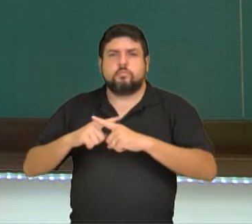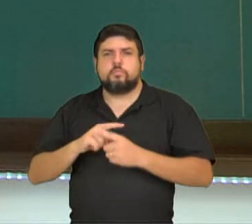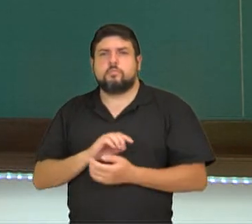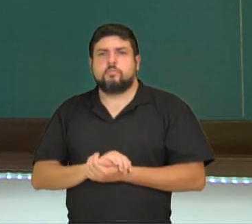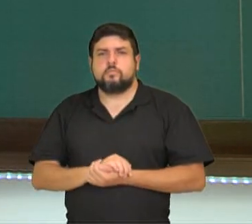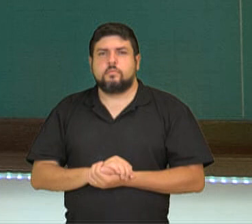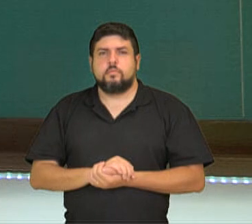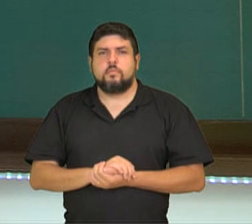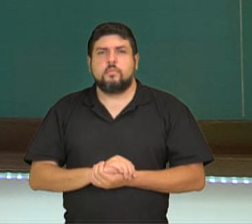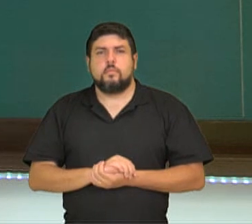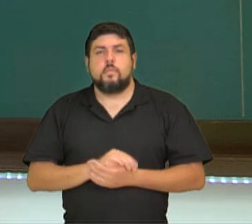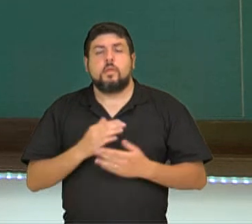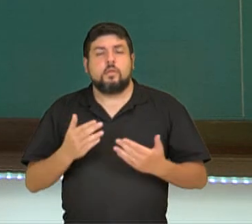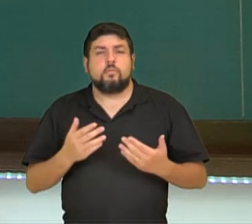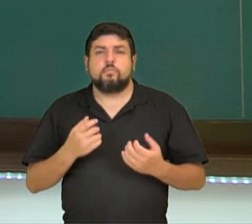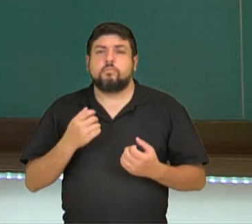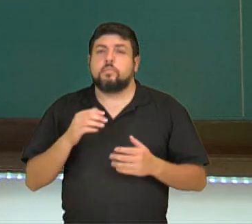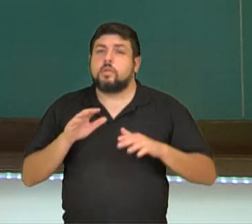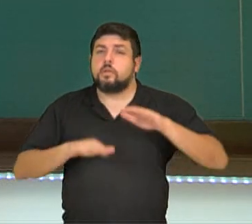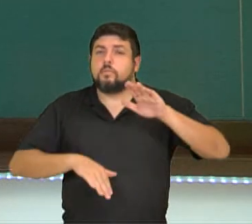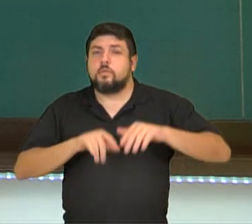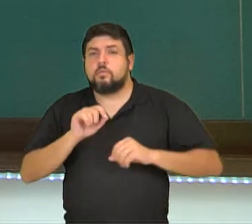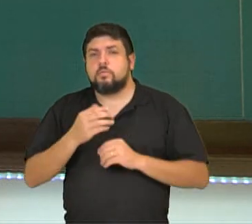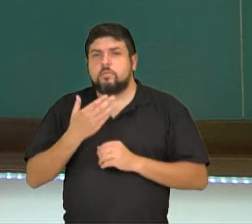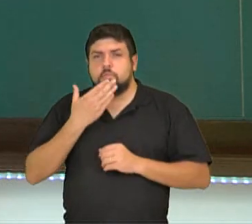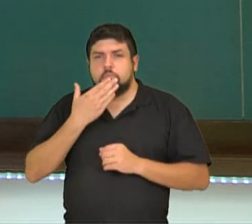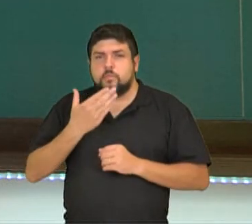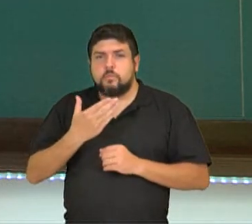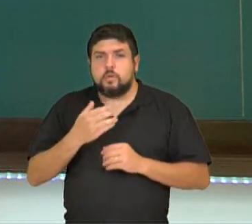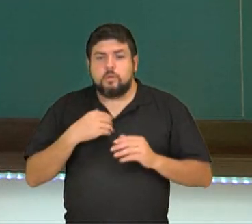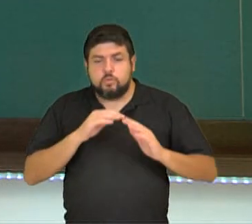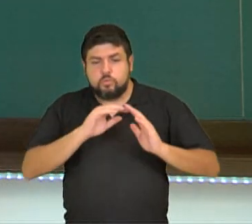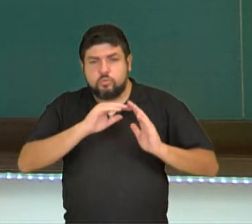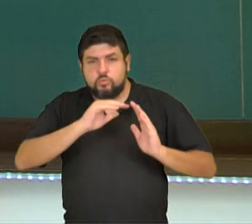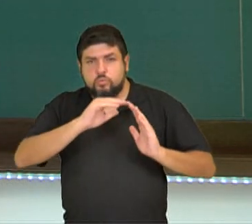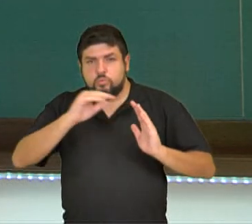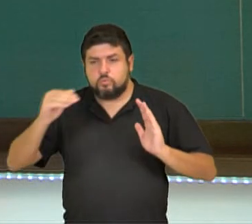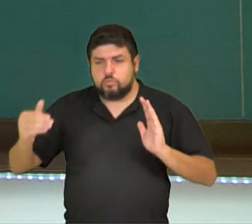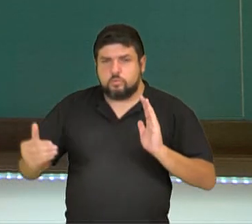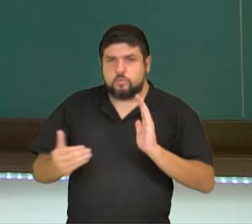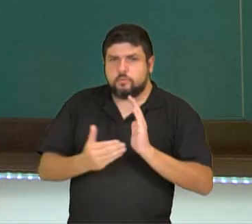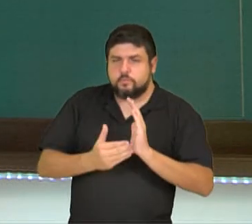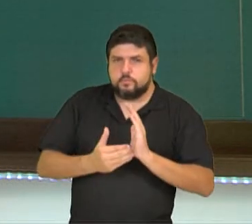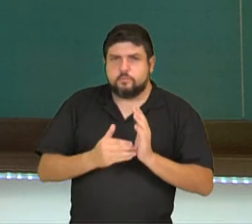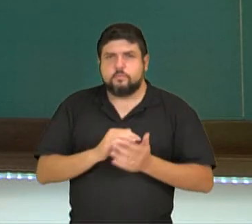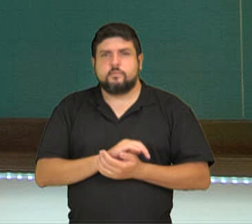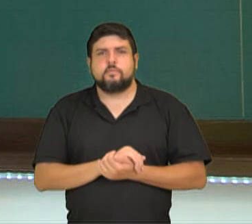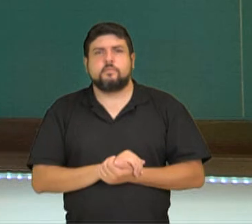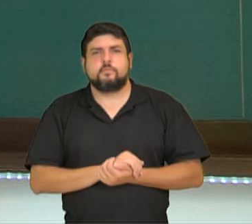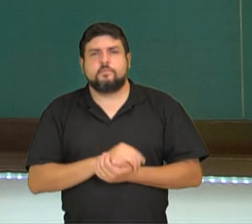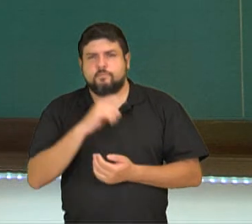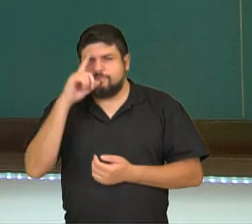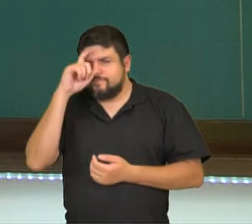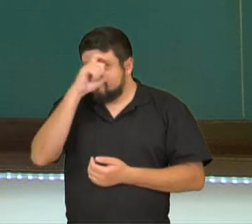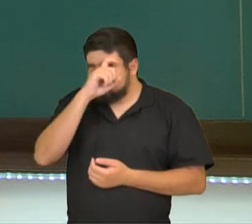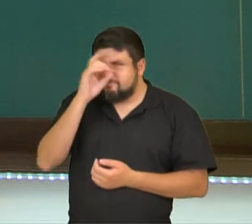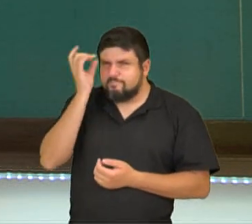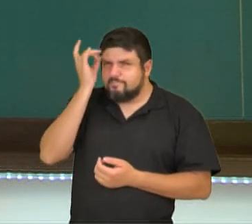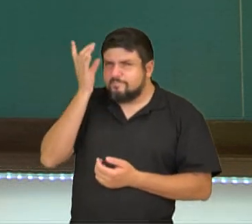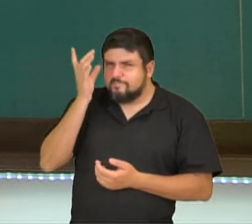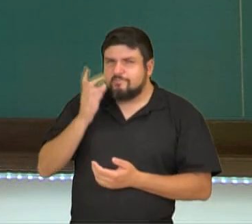os pedaços dependendo do que está sendo pedido. Você tem que calcular o total, ok? Difícil? Fácil?